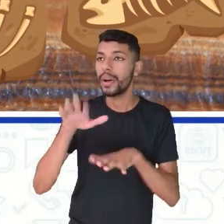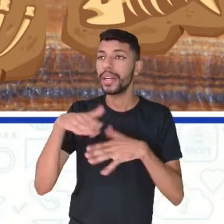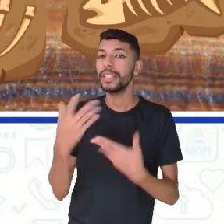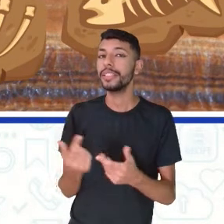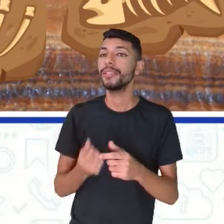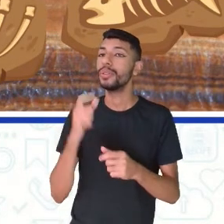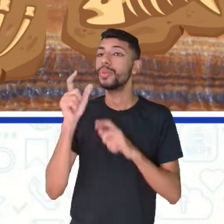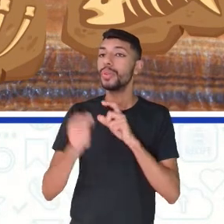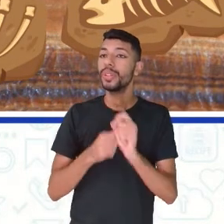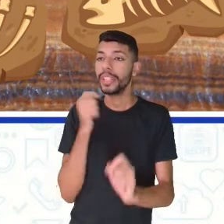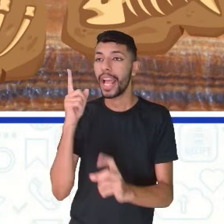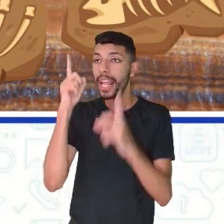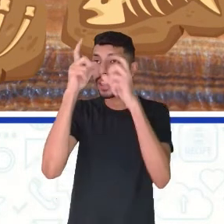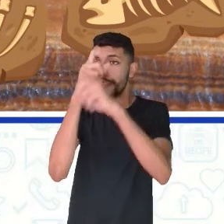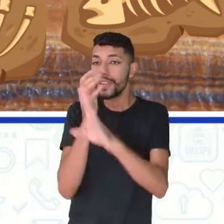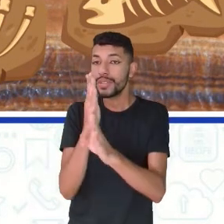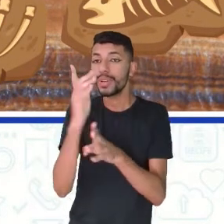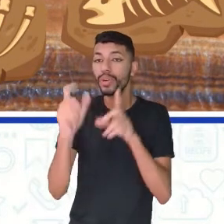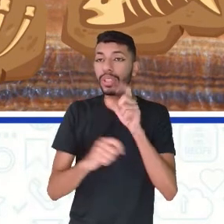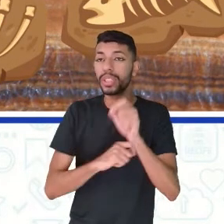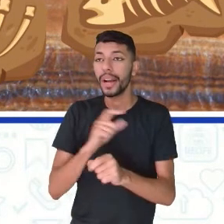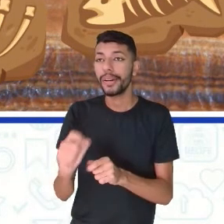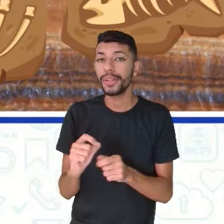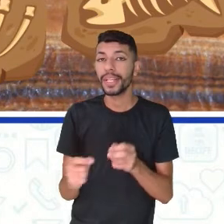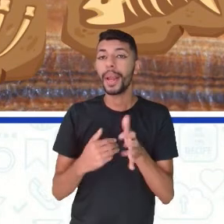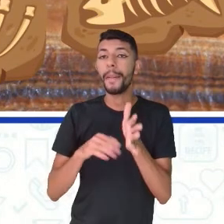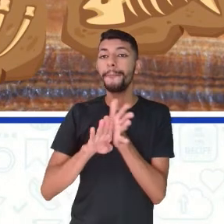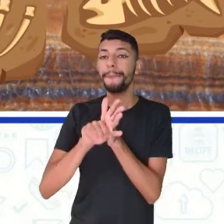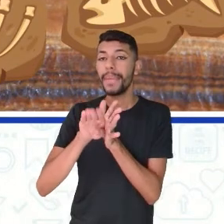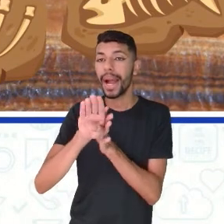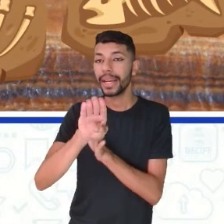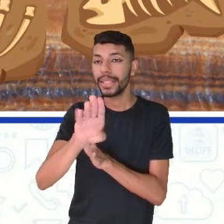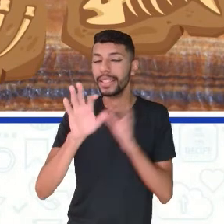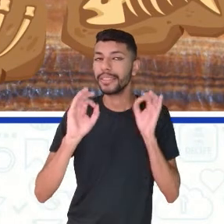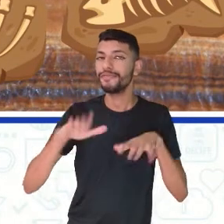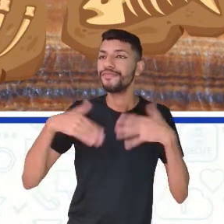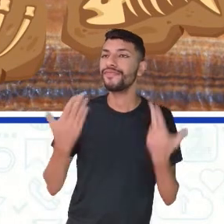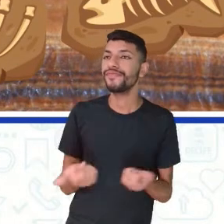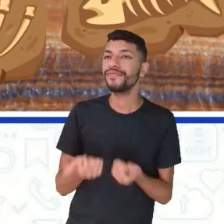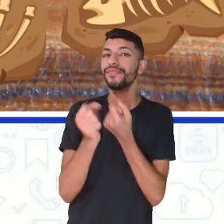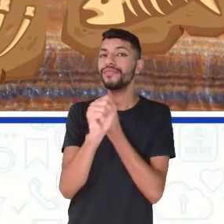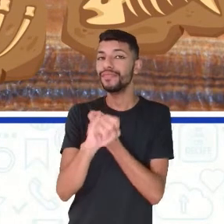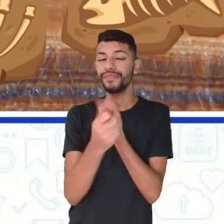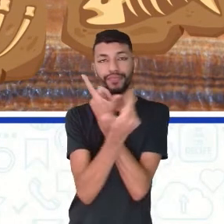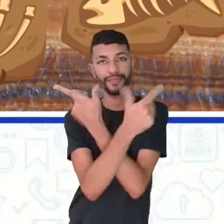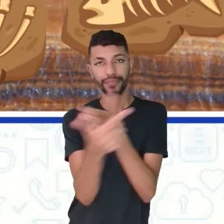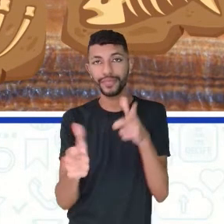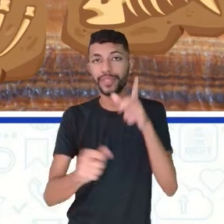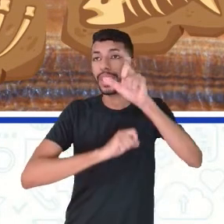bactérias decompositoras, a gente não vai ter. Se não tem, então é bem, vamos dizer assim, é um ambiente